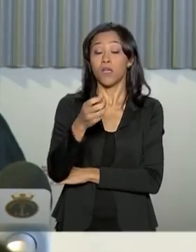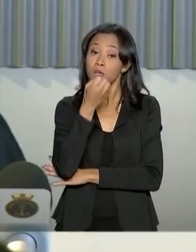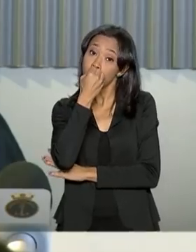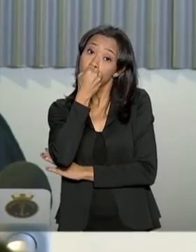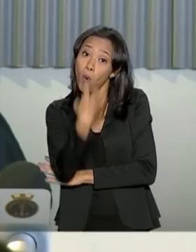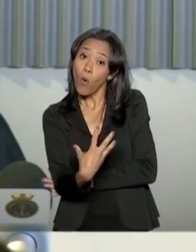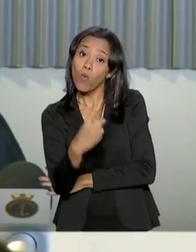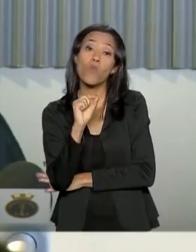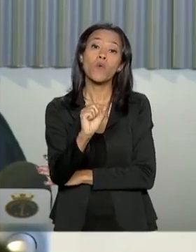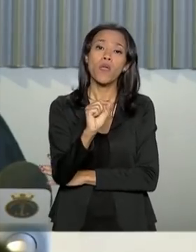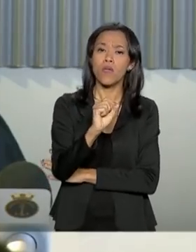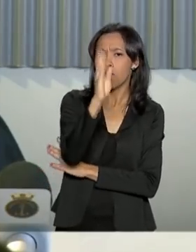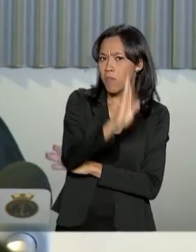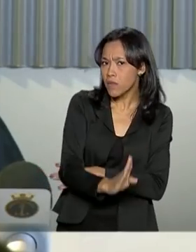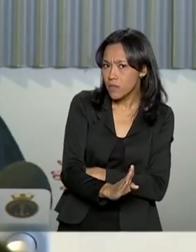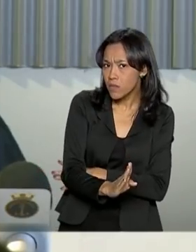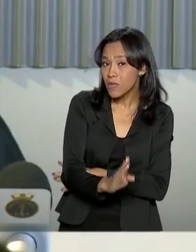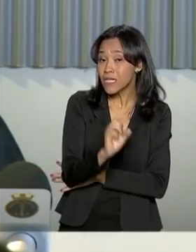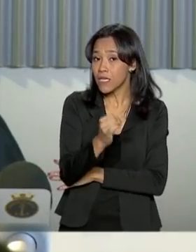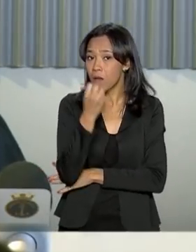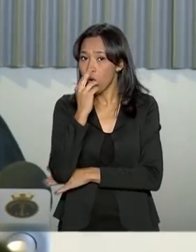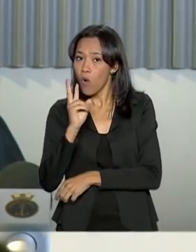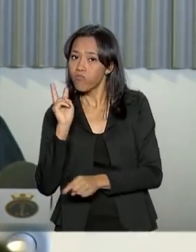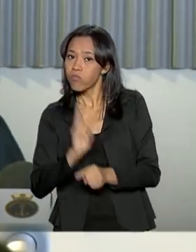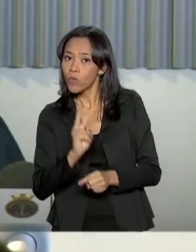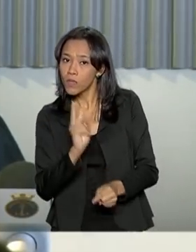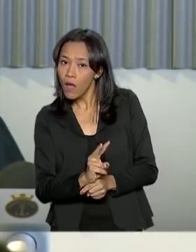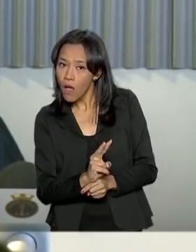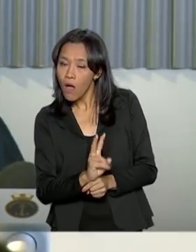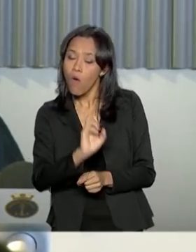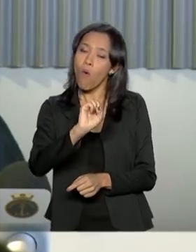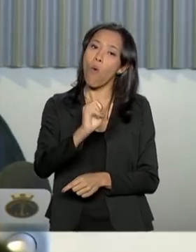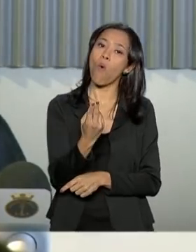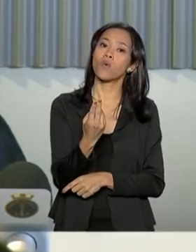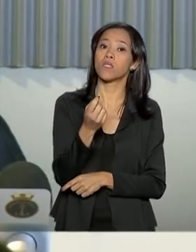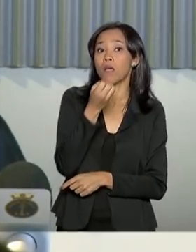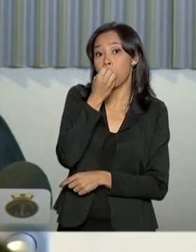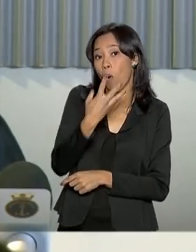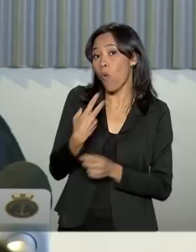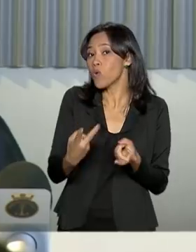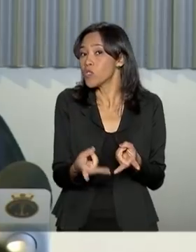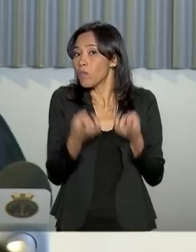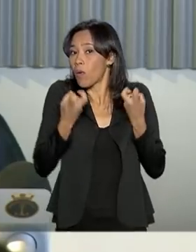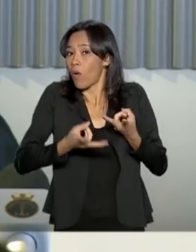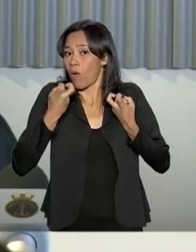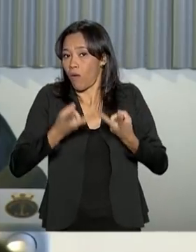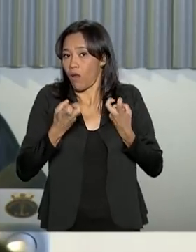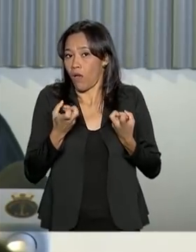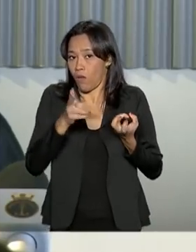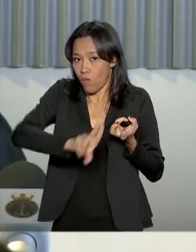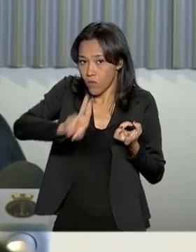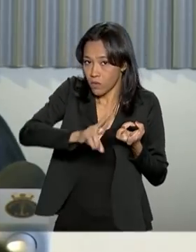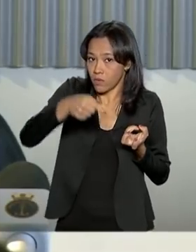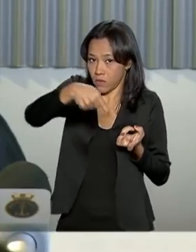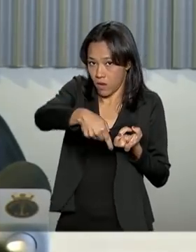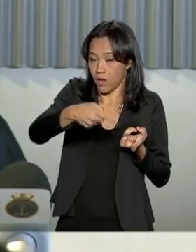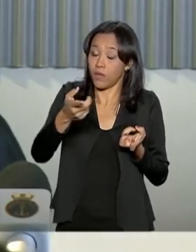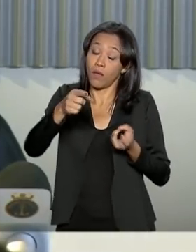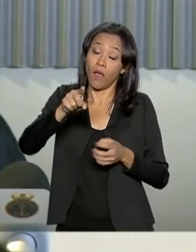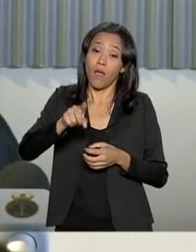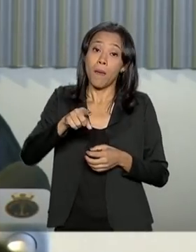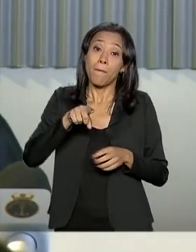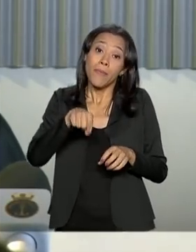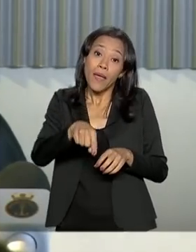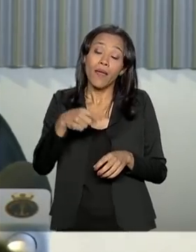Brasil. Se é bom preservar a Antártica ou se é bom explorar a Antártica. E para isso é importante que a